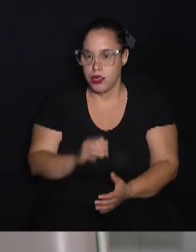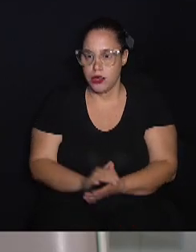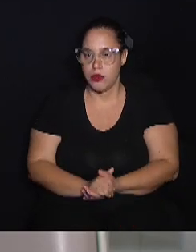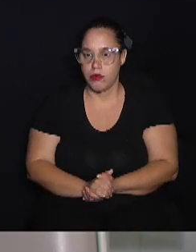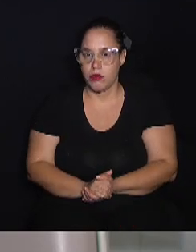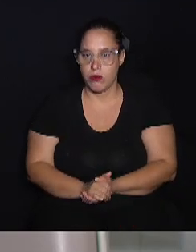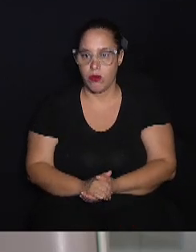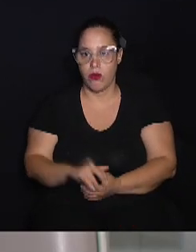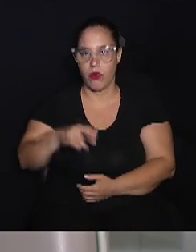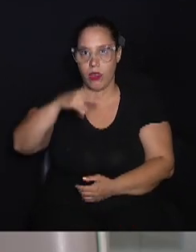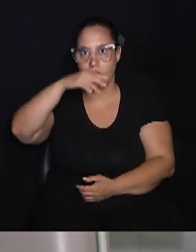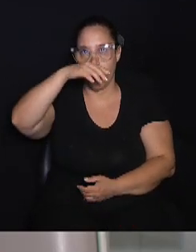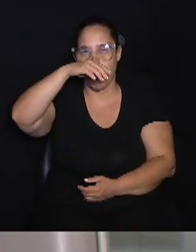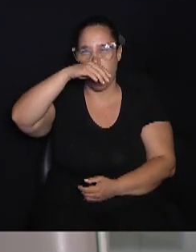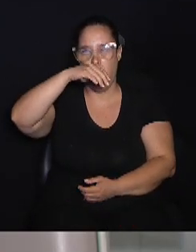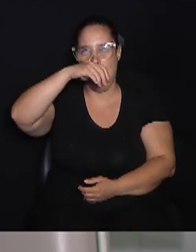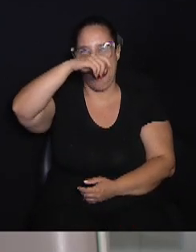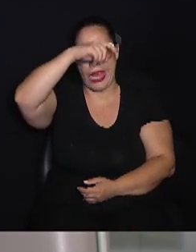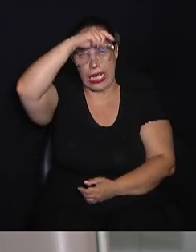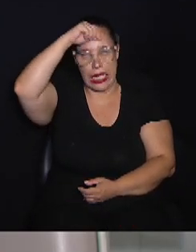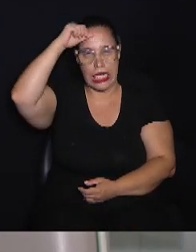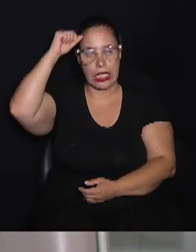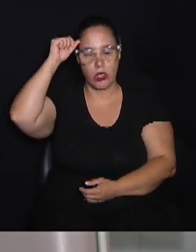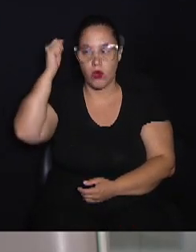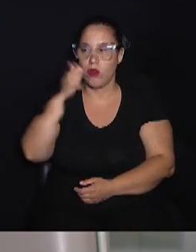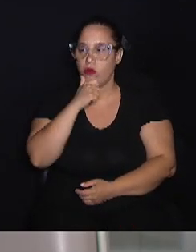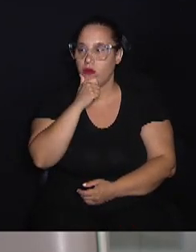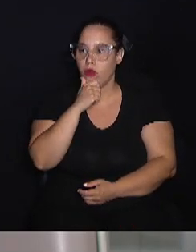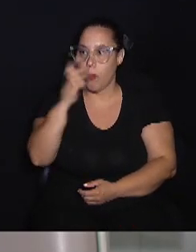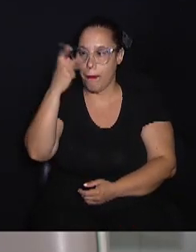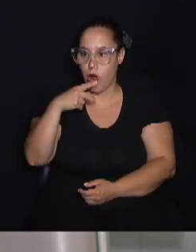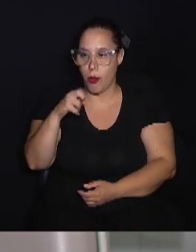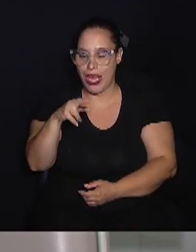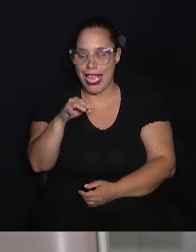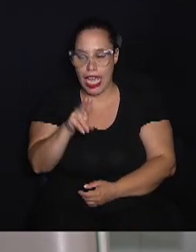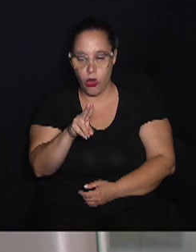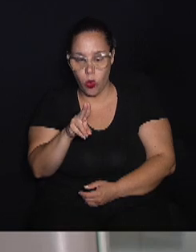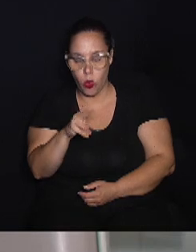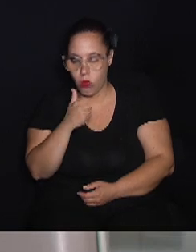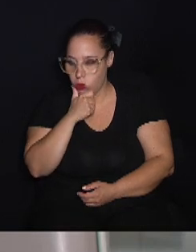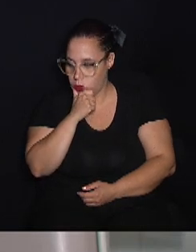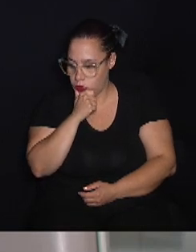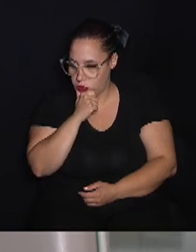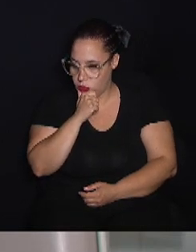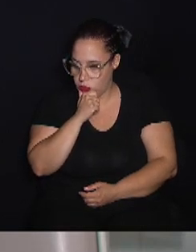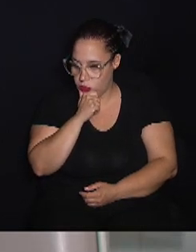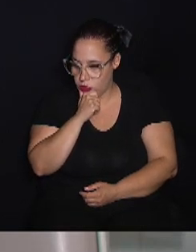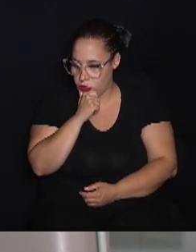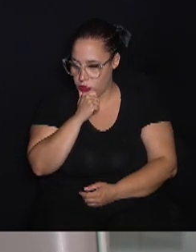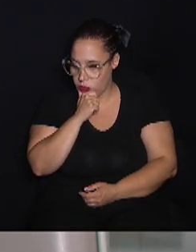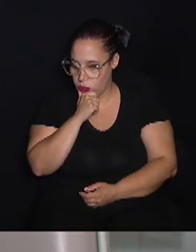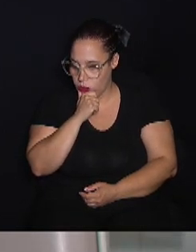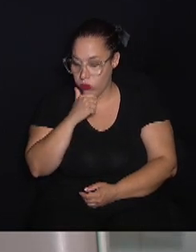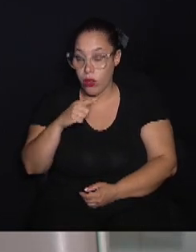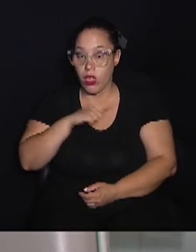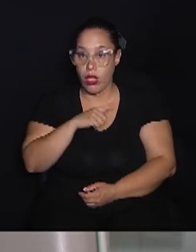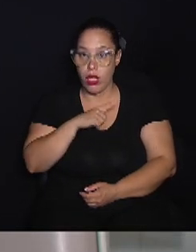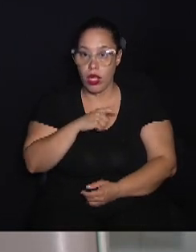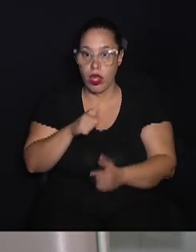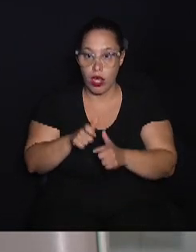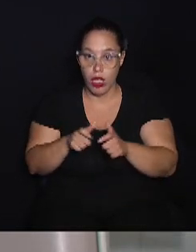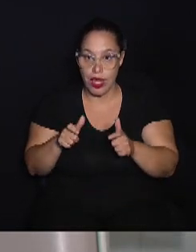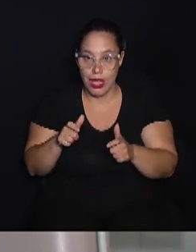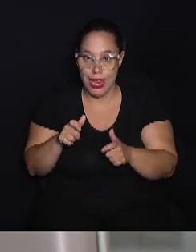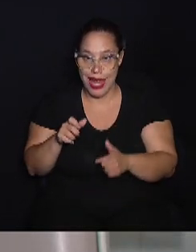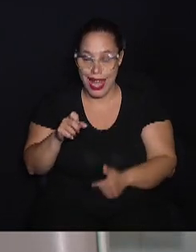guaraná eh próprio Cacau né E que tem uma alta quantidade de